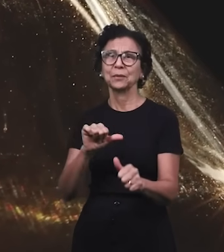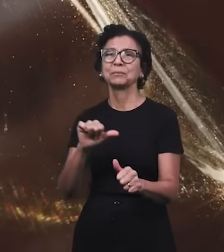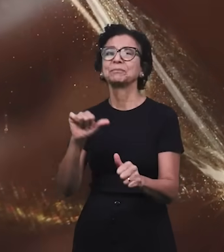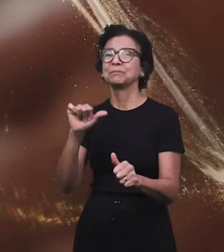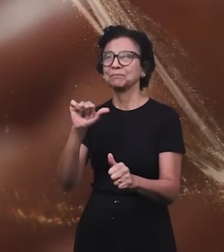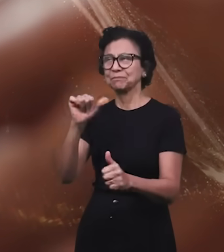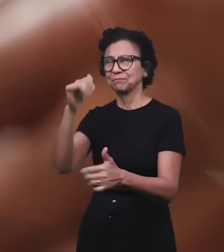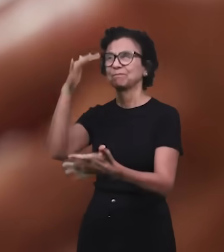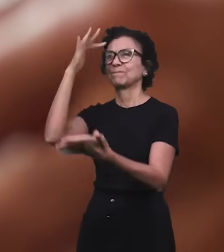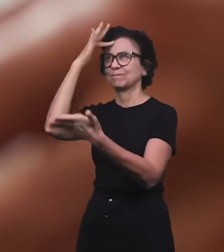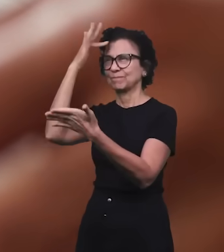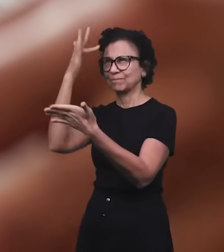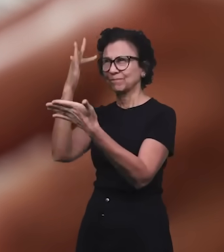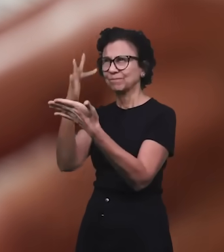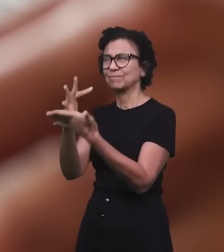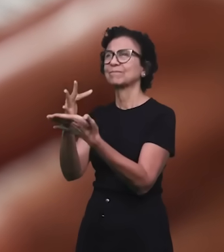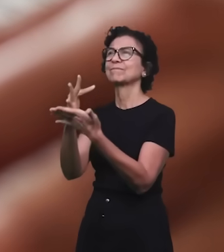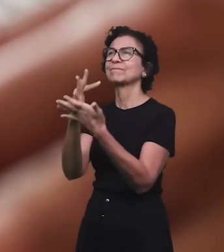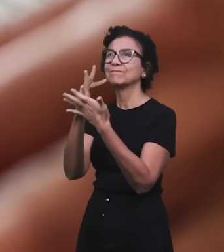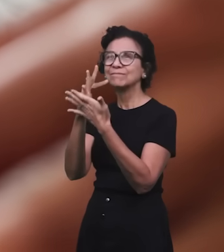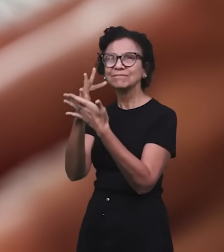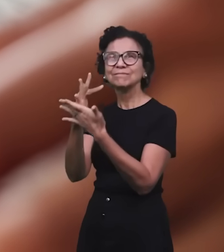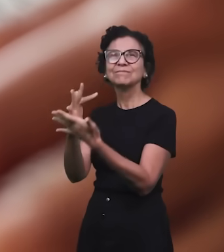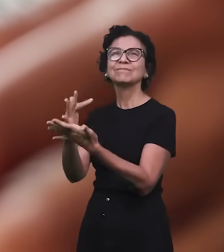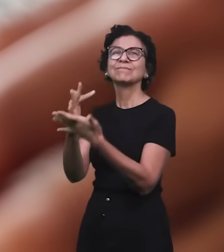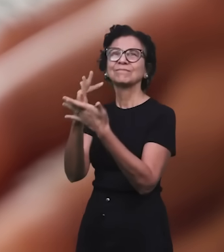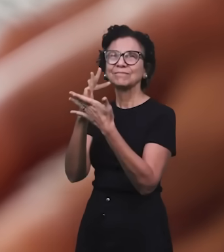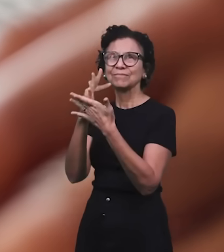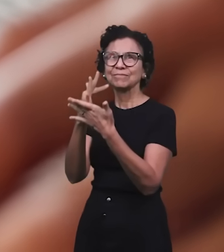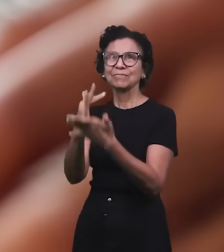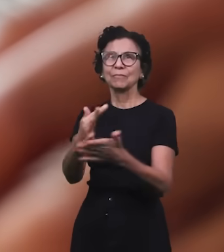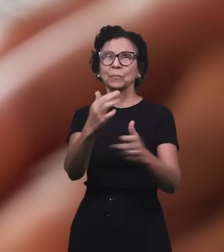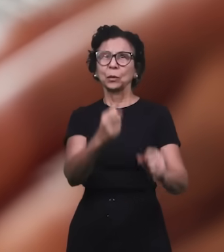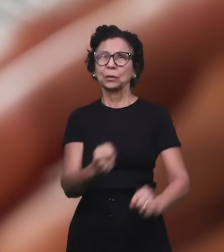mudou. Nele está nossa fé.